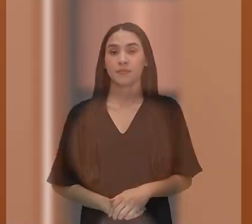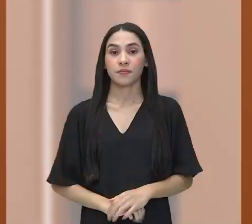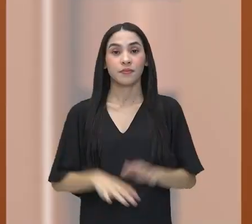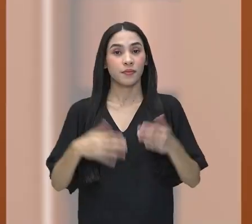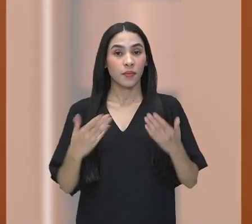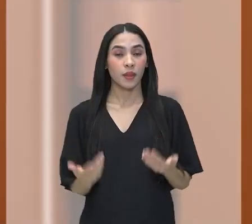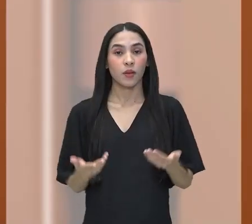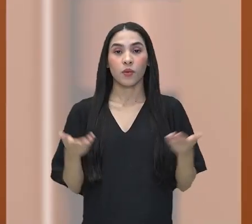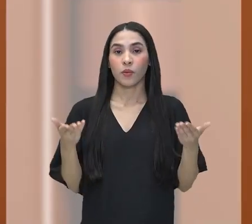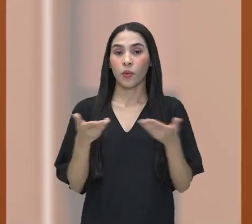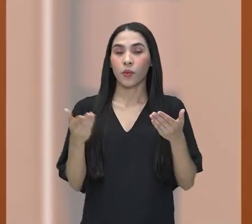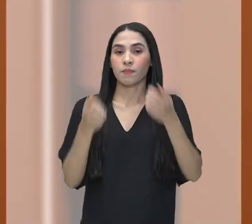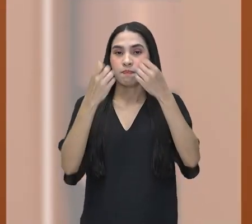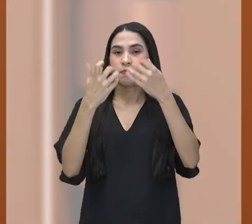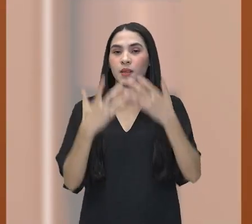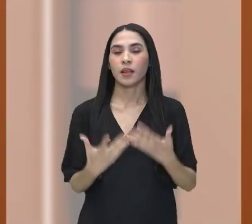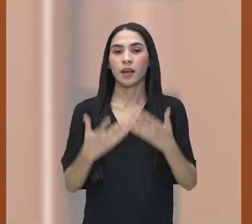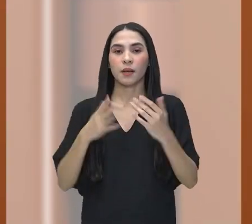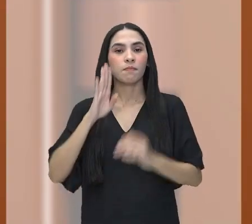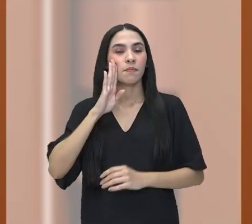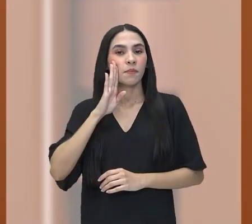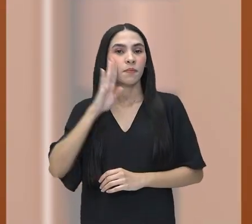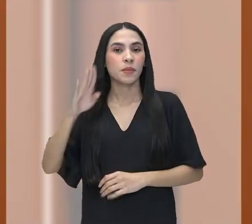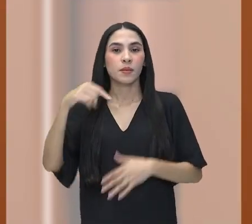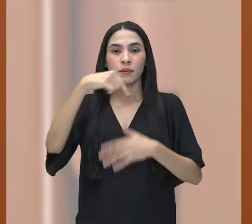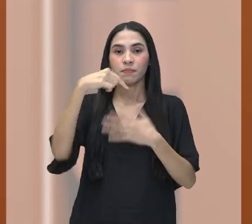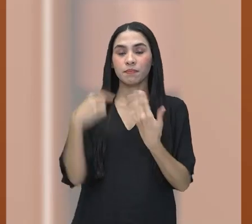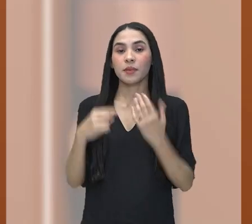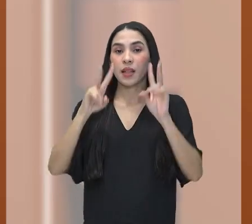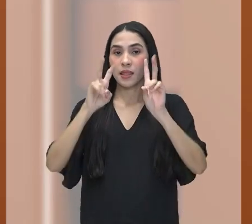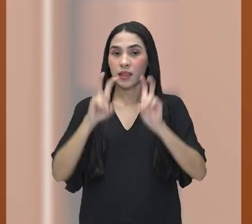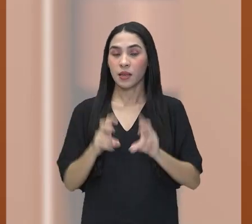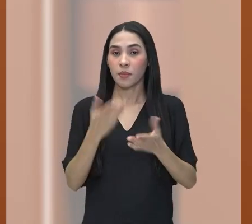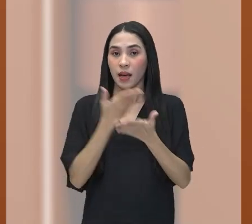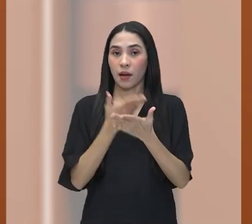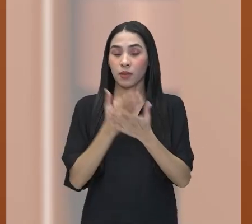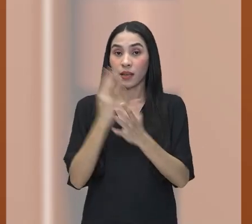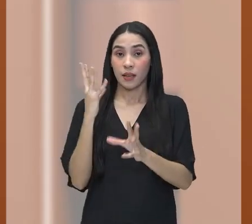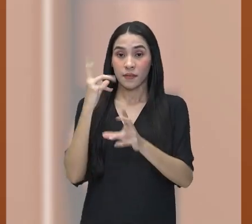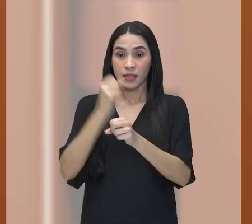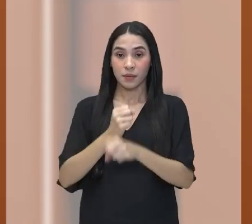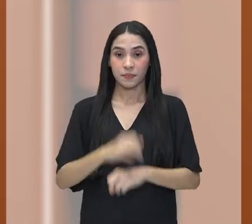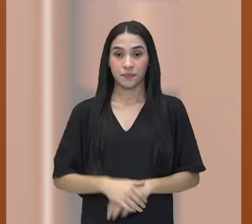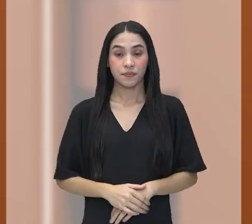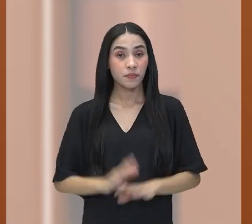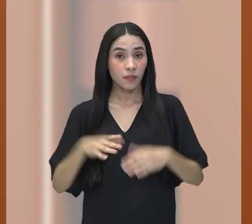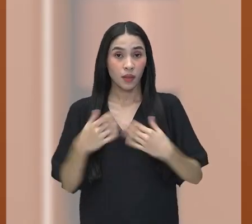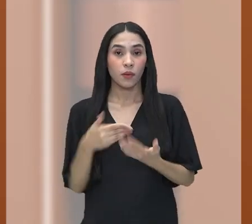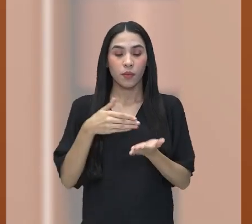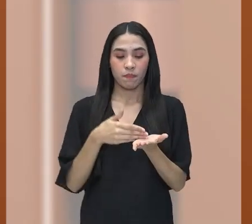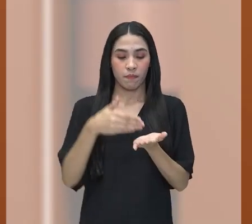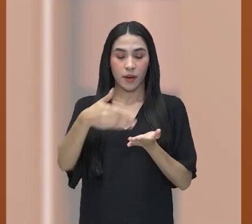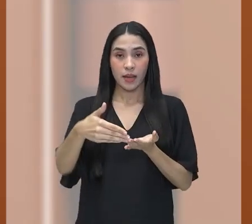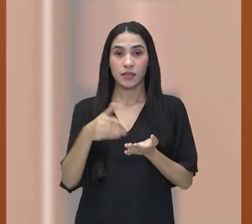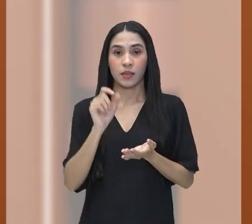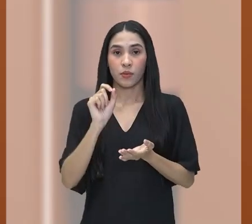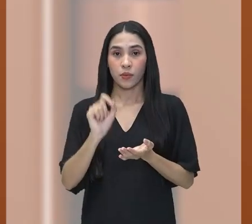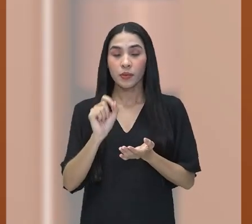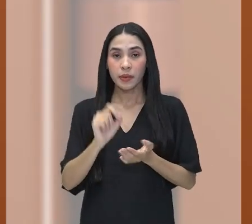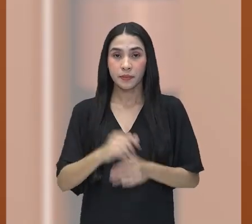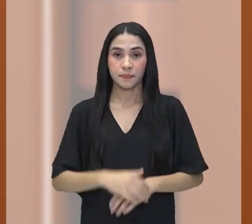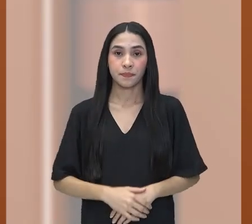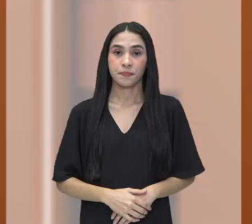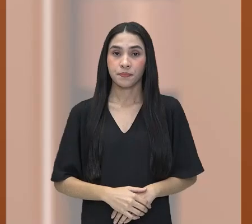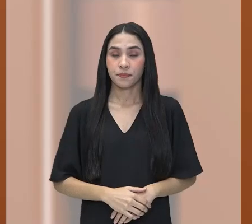Bem, então vamos lá acompanhando os principais pontos da nossa aula de revisão. Então a gente inicia aí